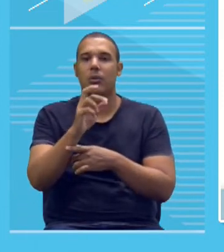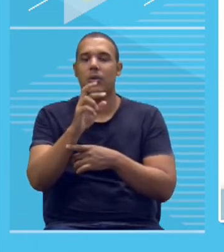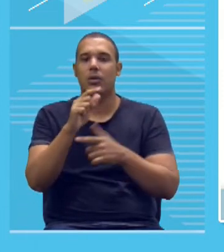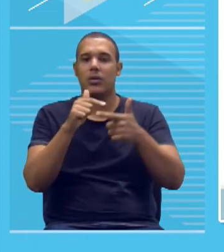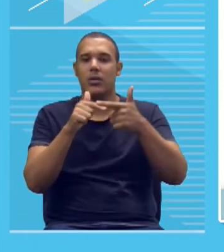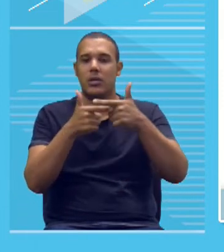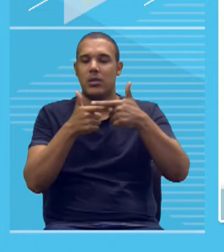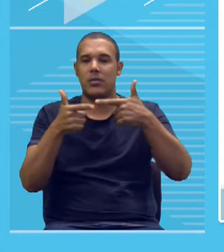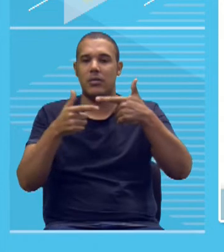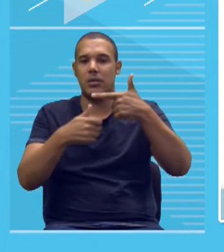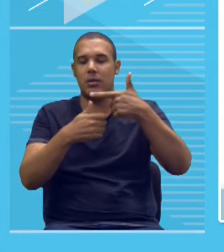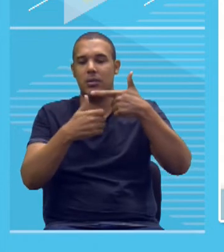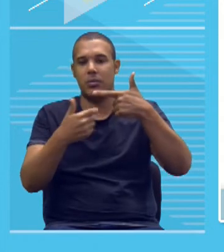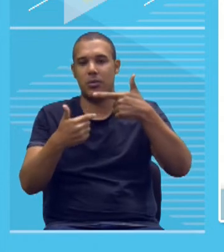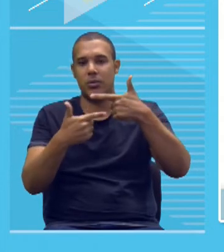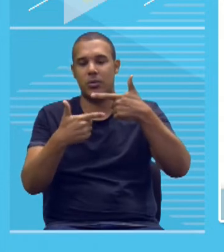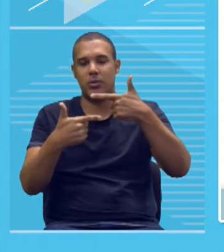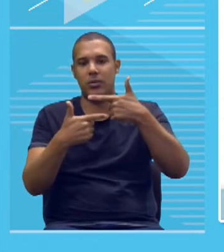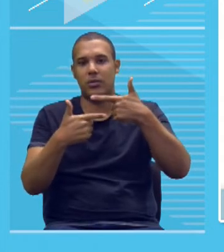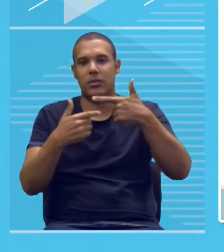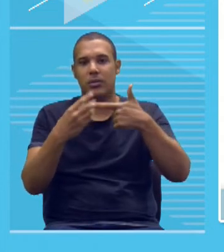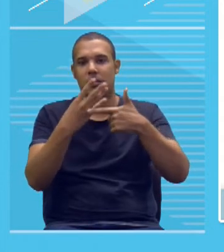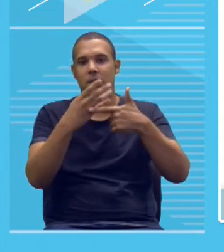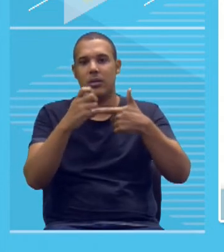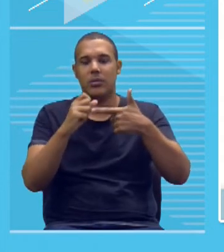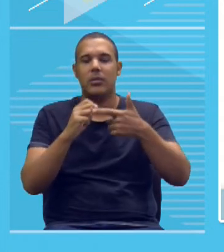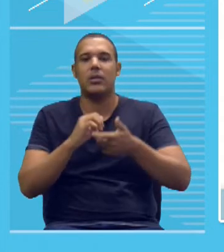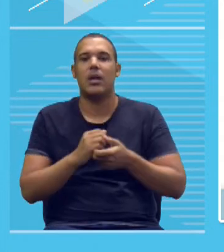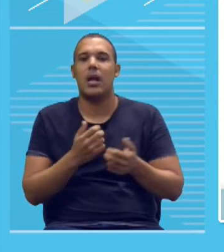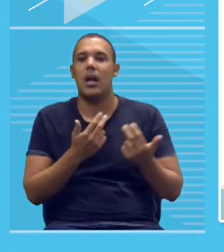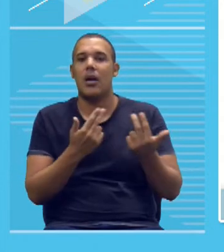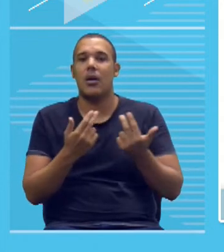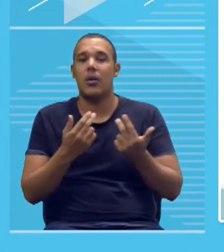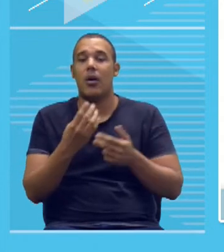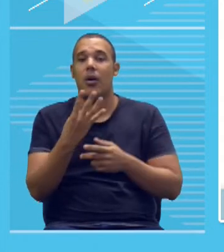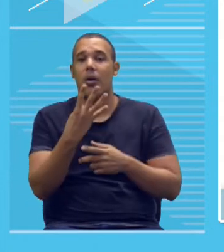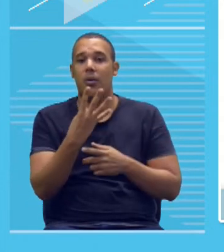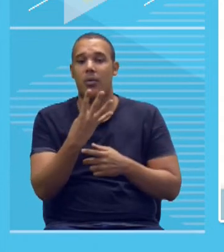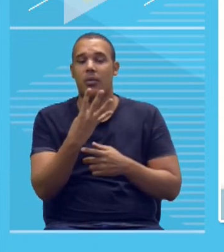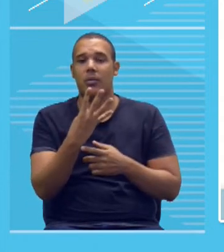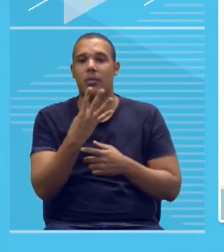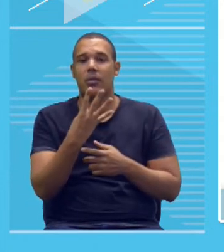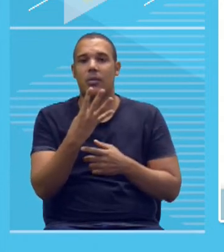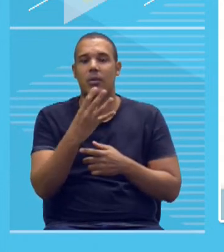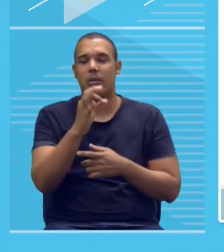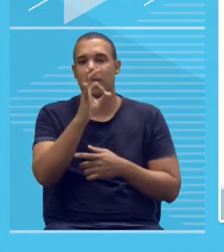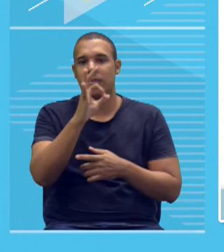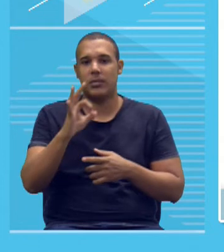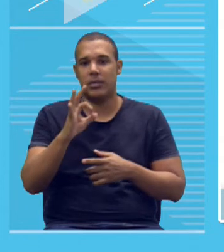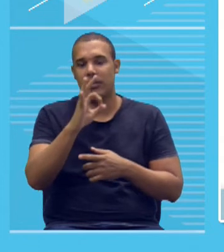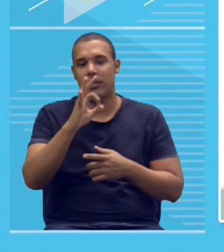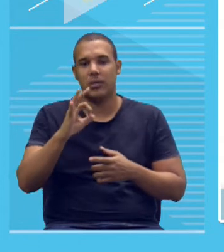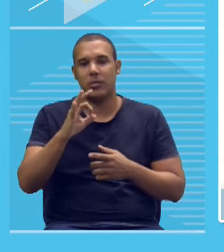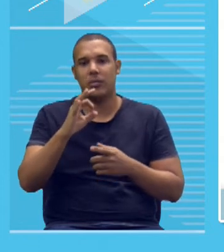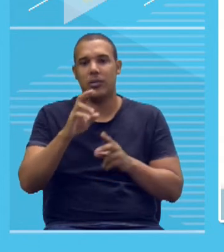por 12 Prof 48 por 12 dá exatamente quatro o centro EA unidade ao